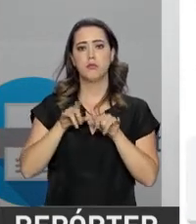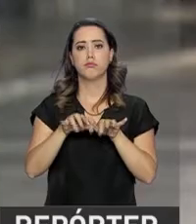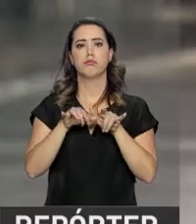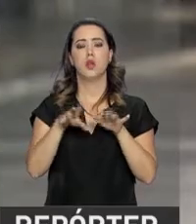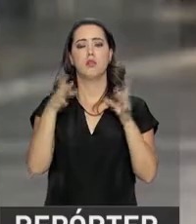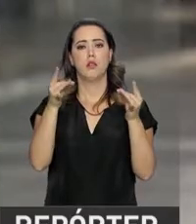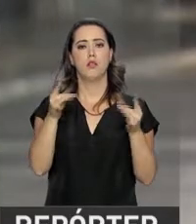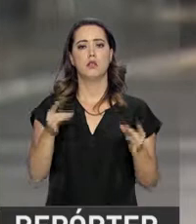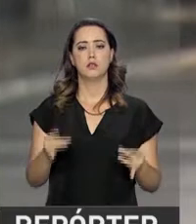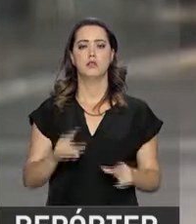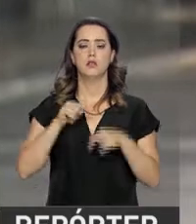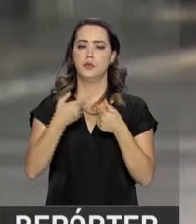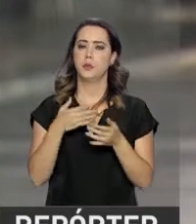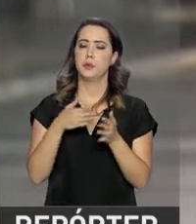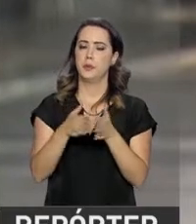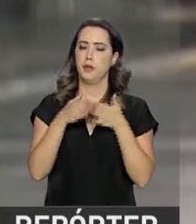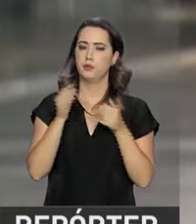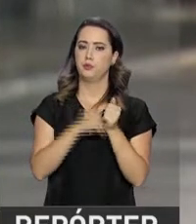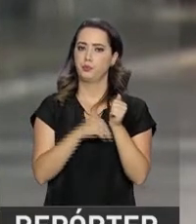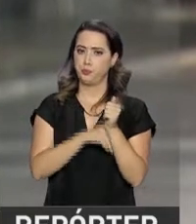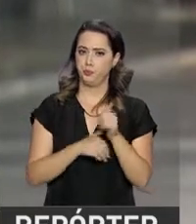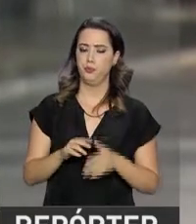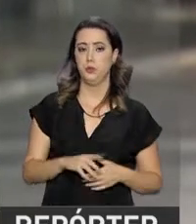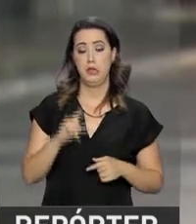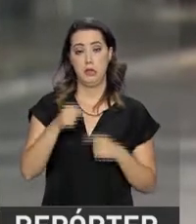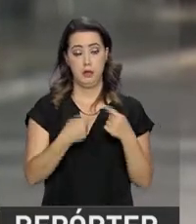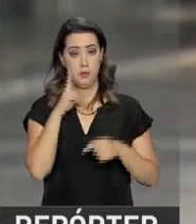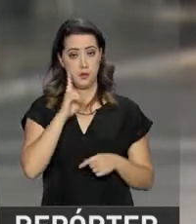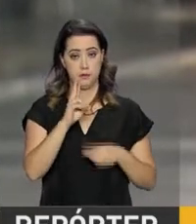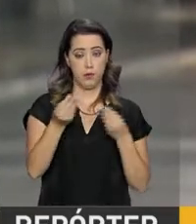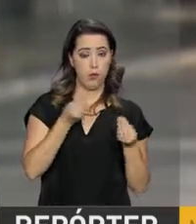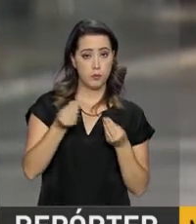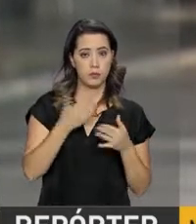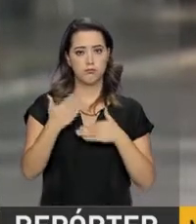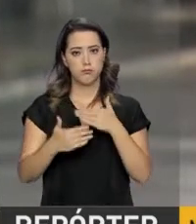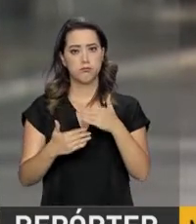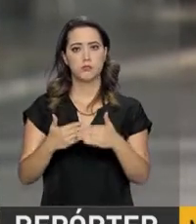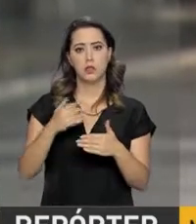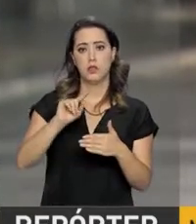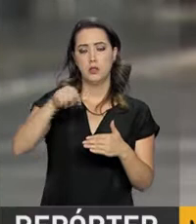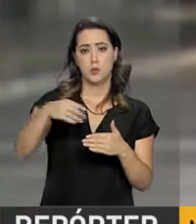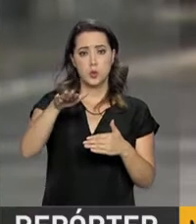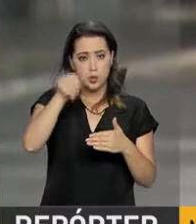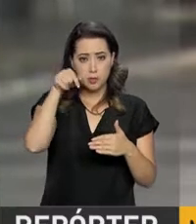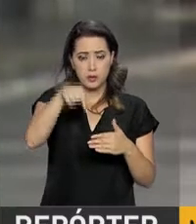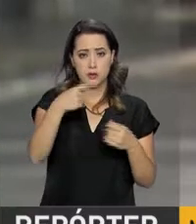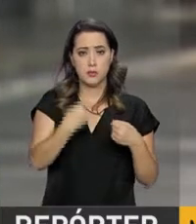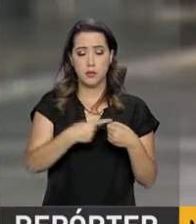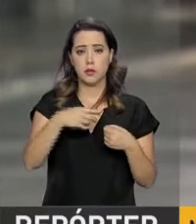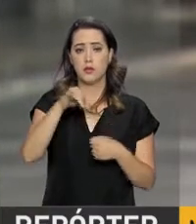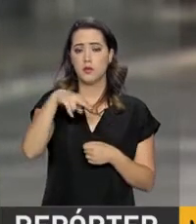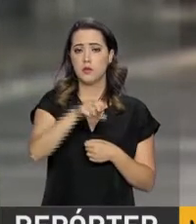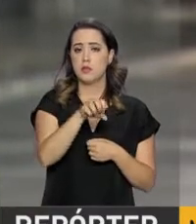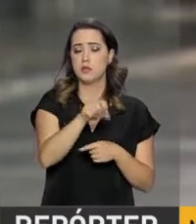solicitação. Depois de fazer o pedido, é preciso acompanhar o andamento. A pessoa só será chamada a uma agência se houver necessidade, mas se